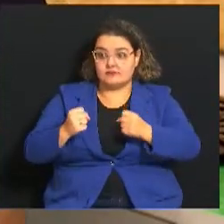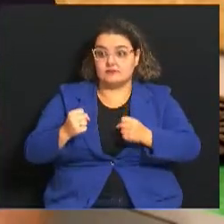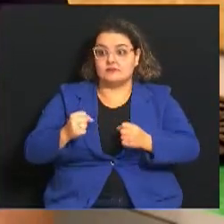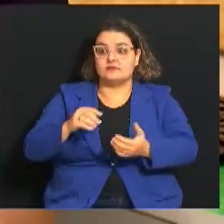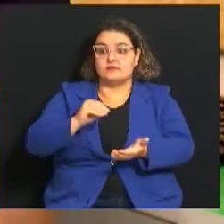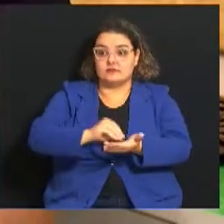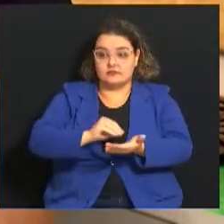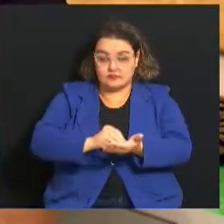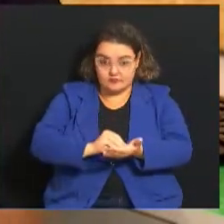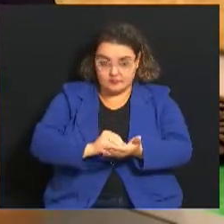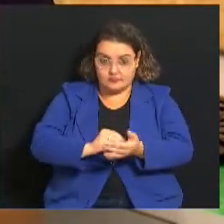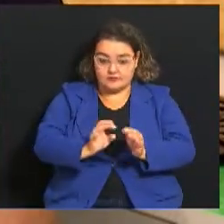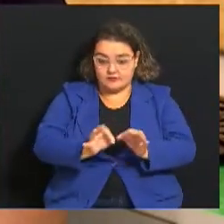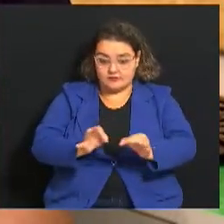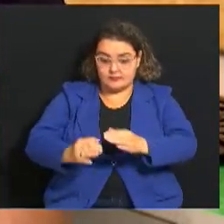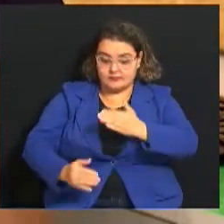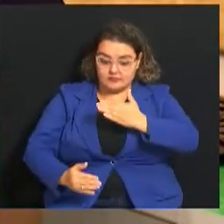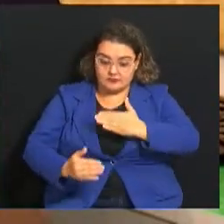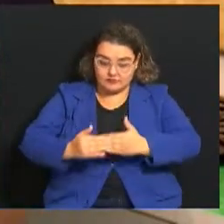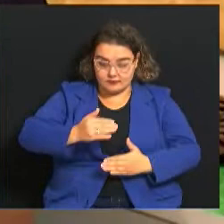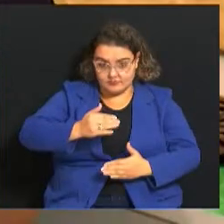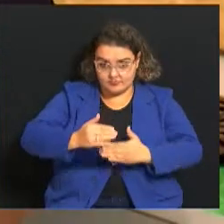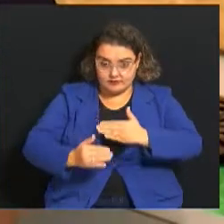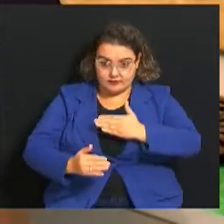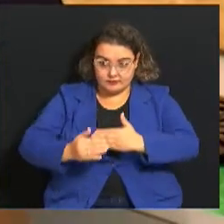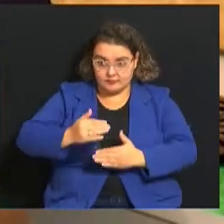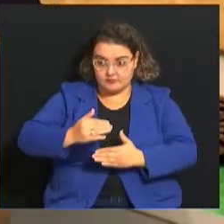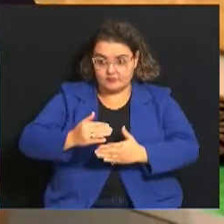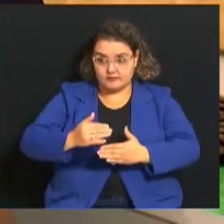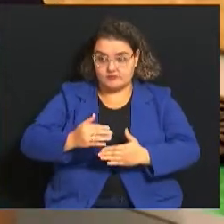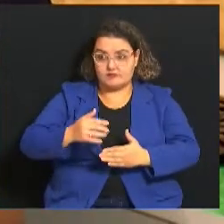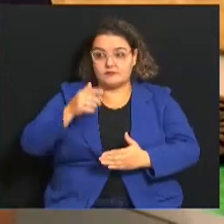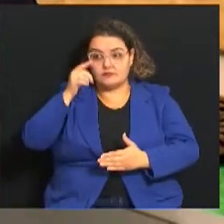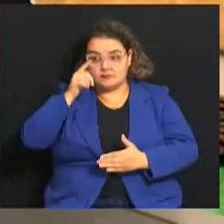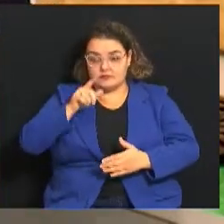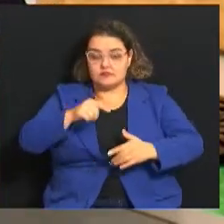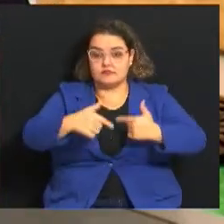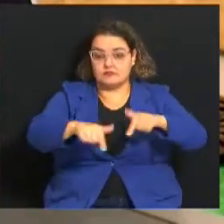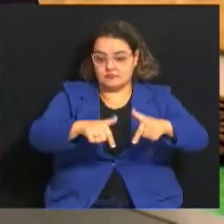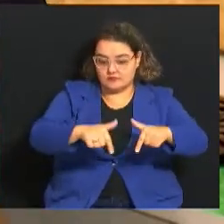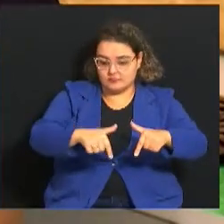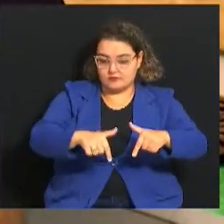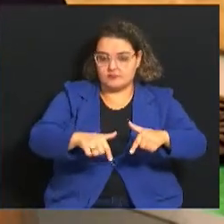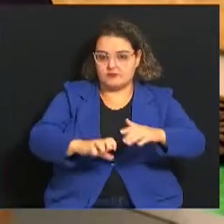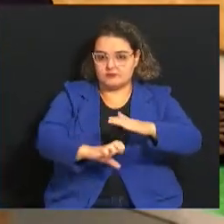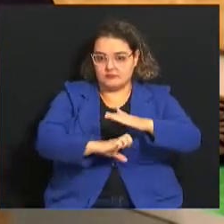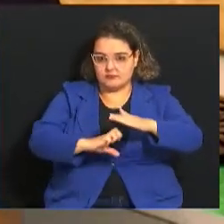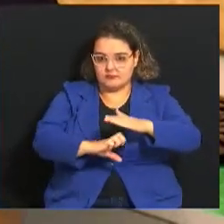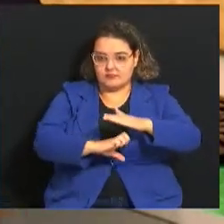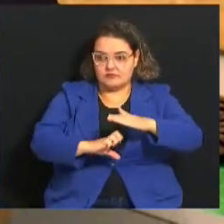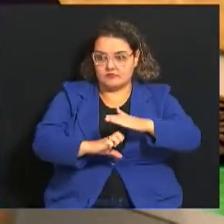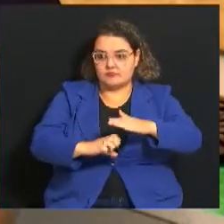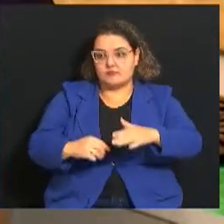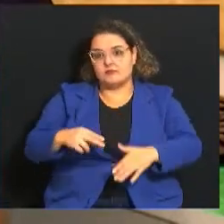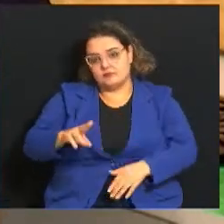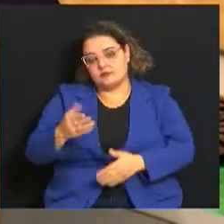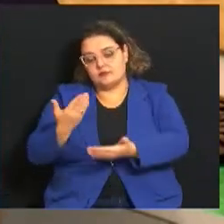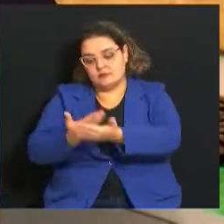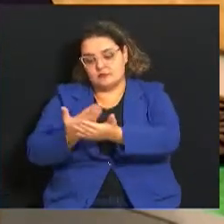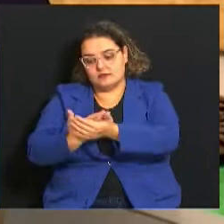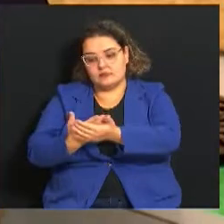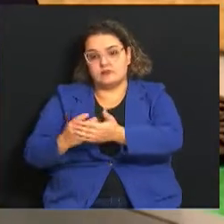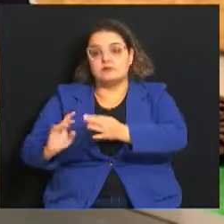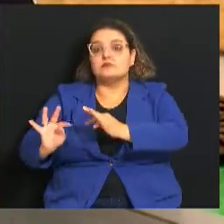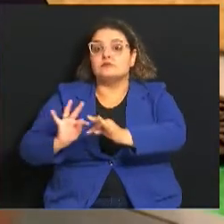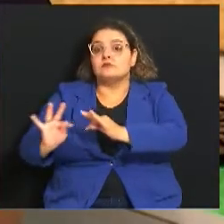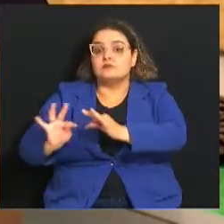robótica, foi ou empregado ou conseguiu seguir agora numa carreira com técnico ou estudo com graduação,